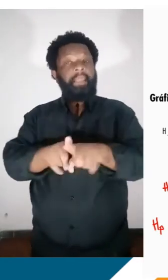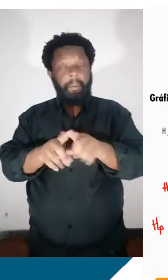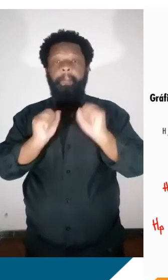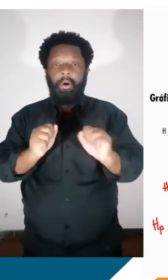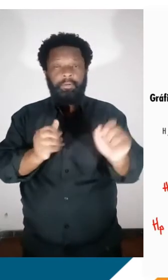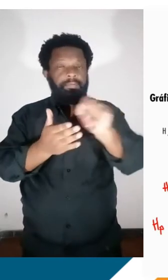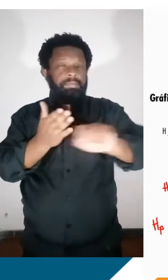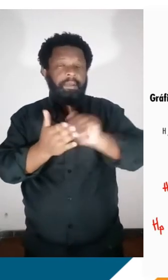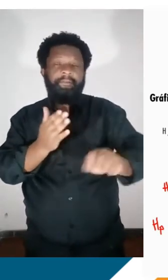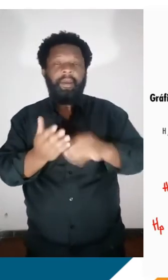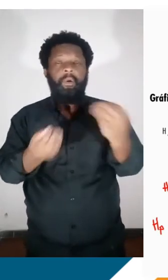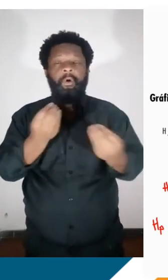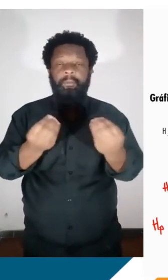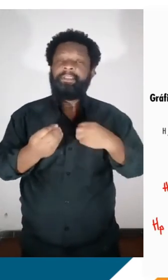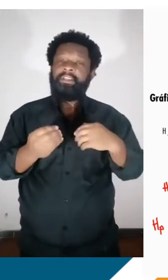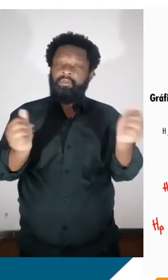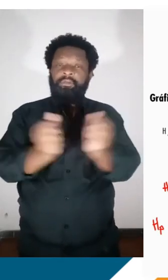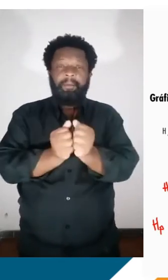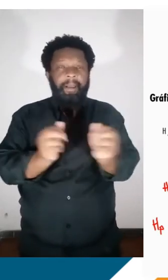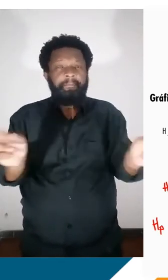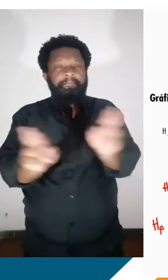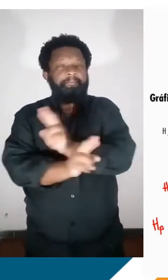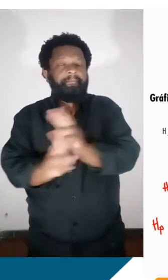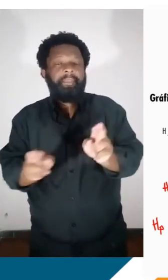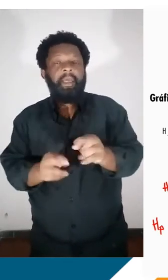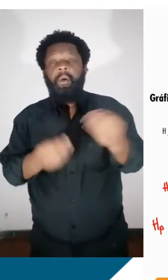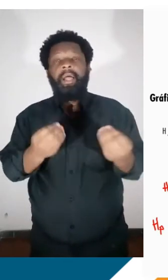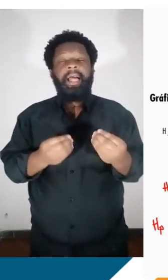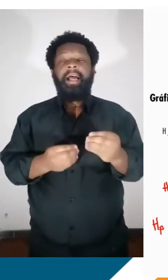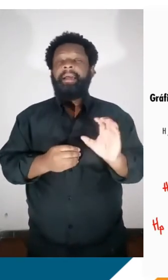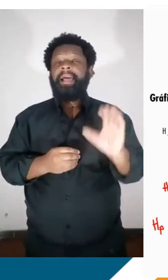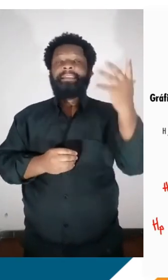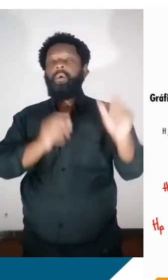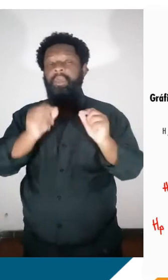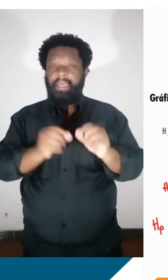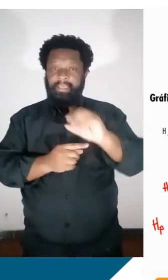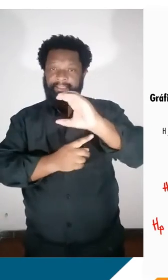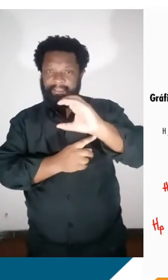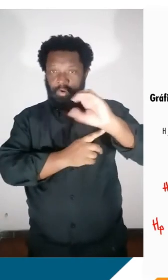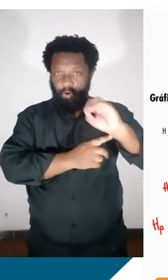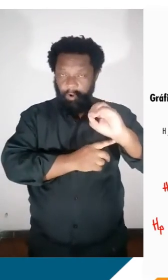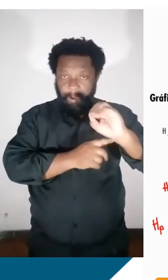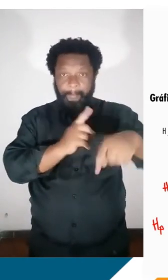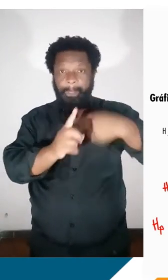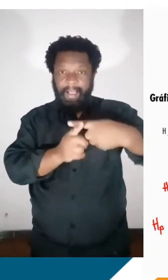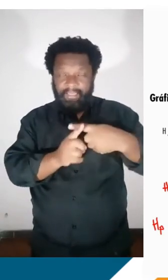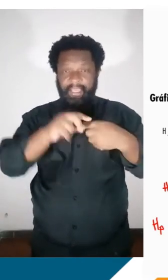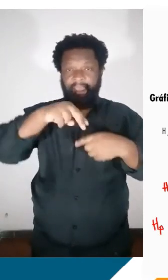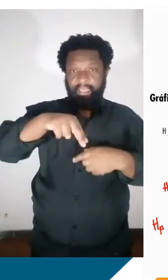as reações com as entalpias associadas. A nossa reação é o quê? É CO mais NO2